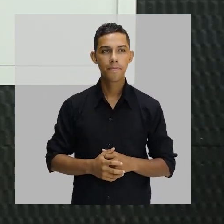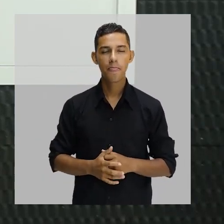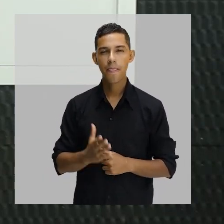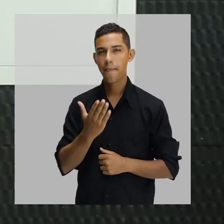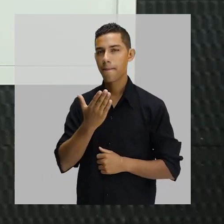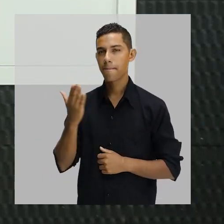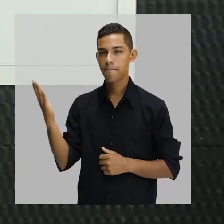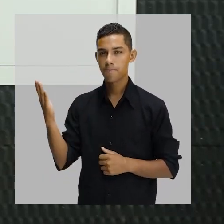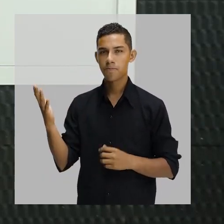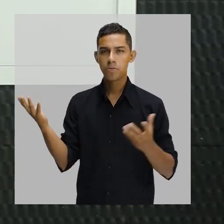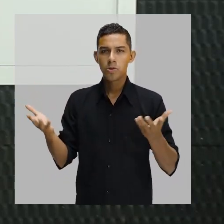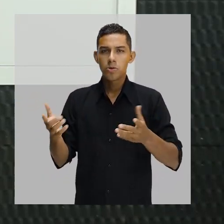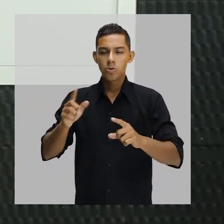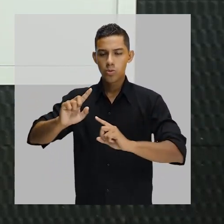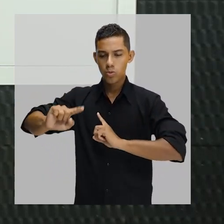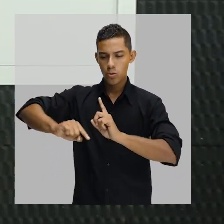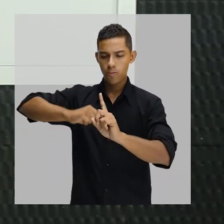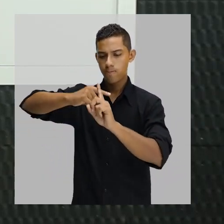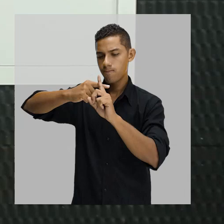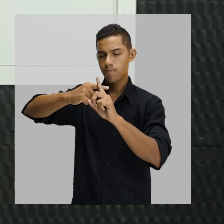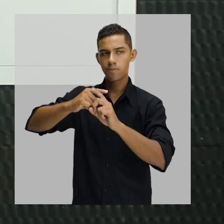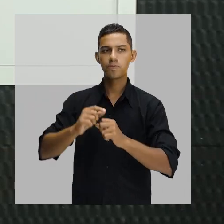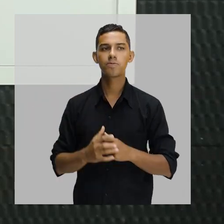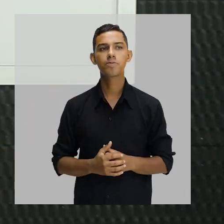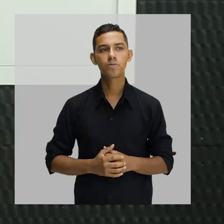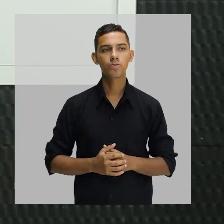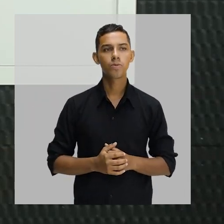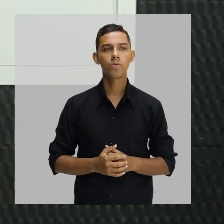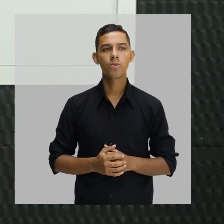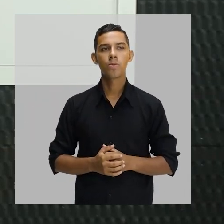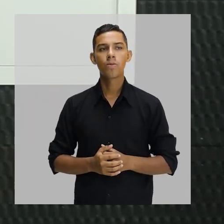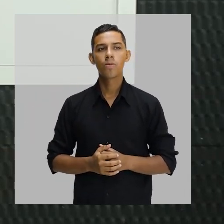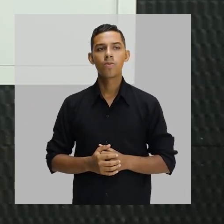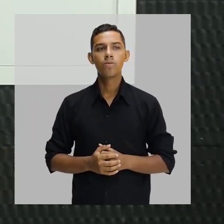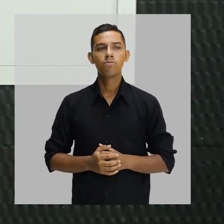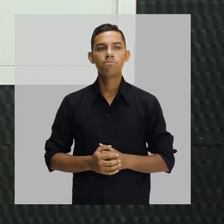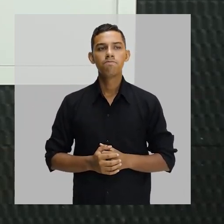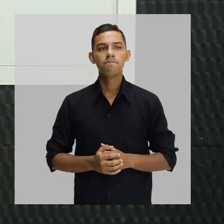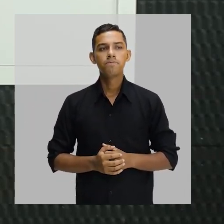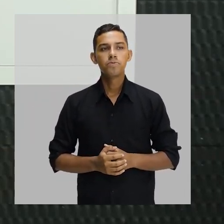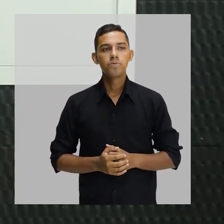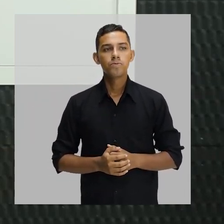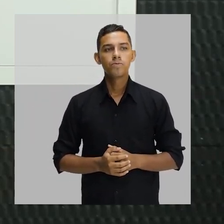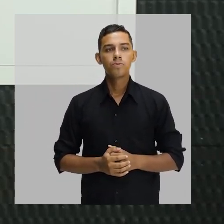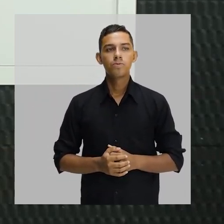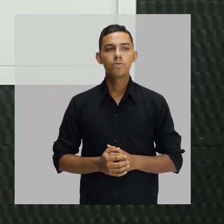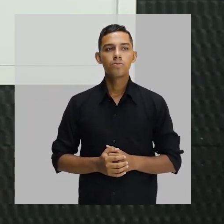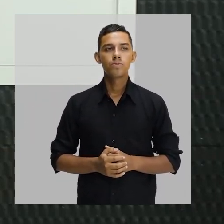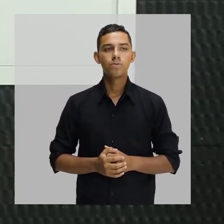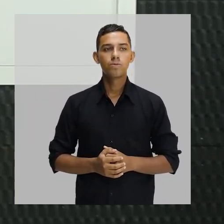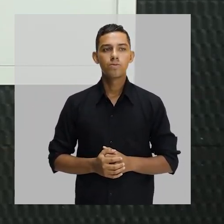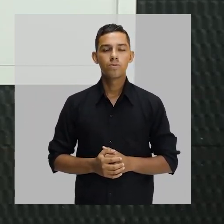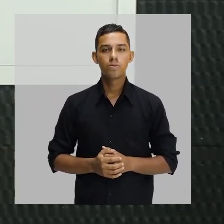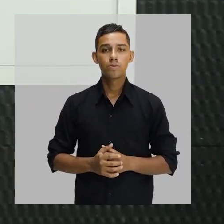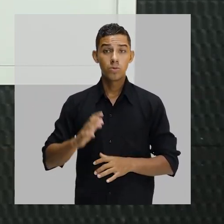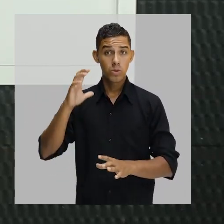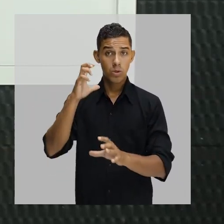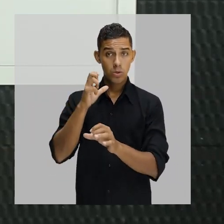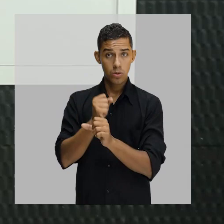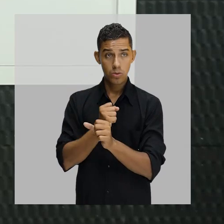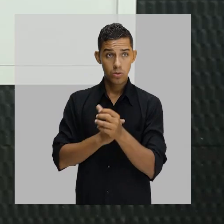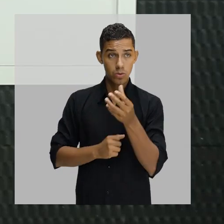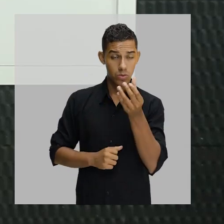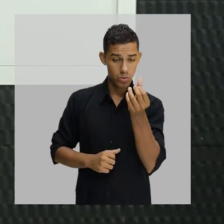Então, somando, né? Aqui dá 8, aqui dá 4, 0 e 6. Então, dá